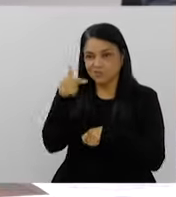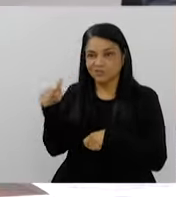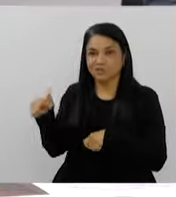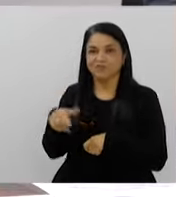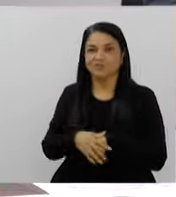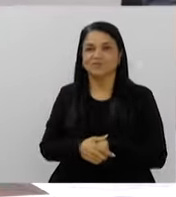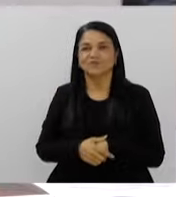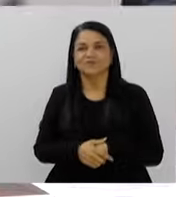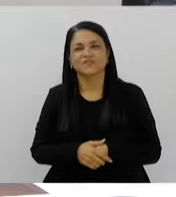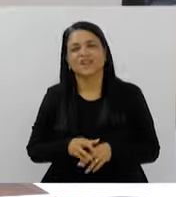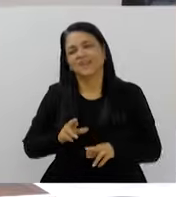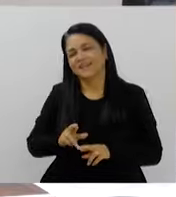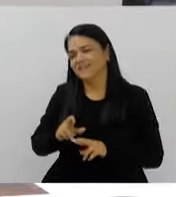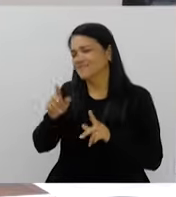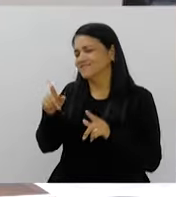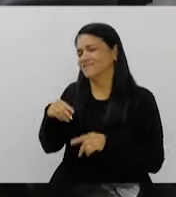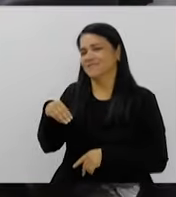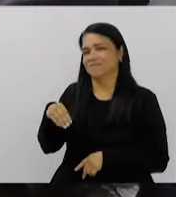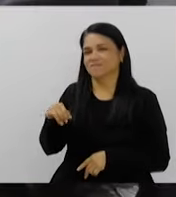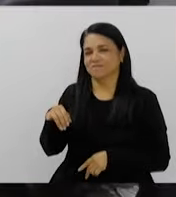isso, Mica. É o seguinte.